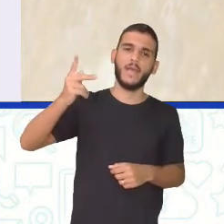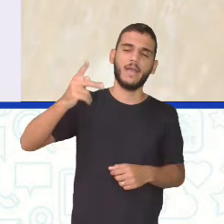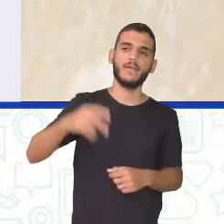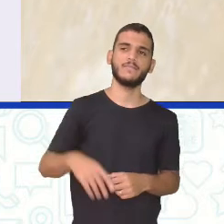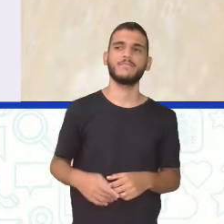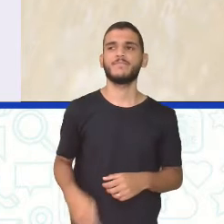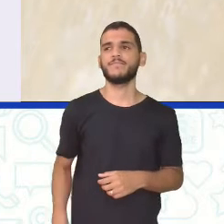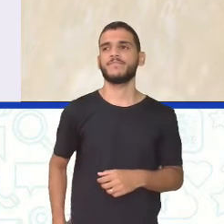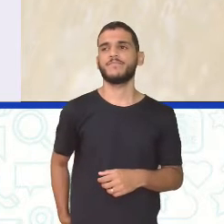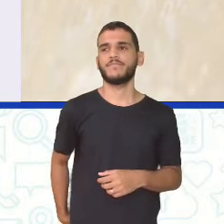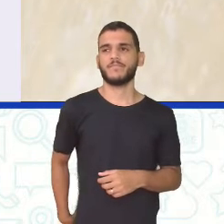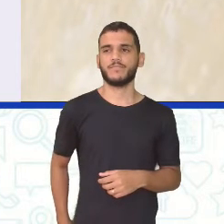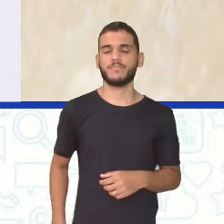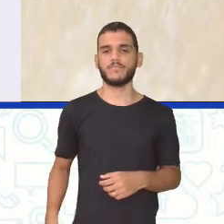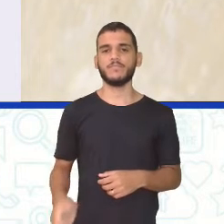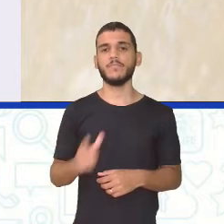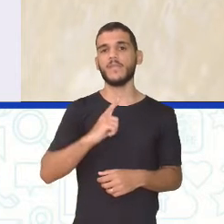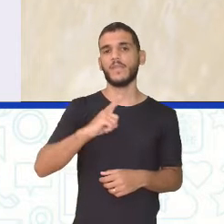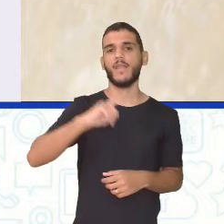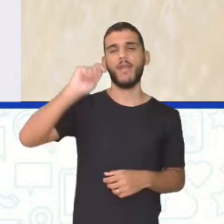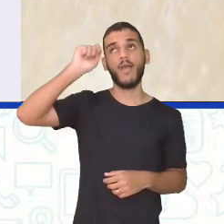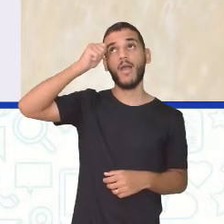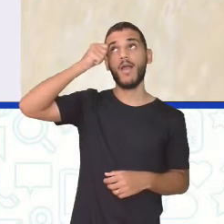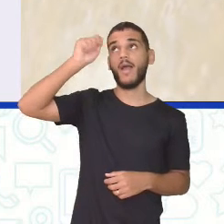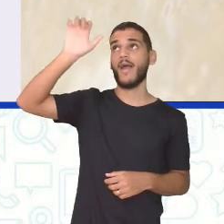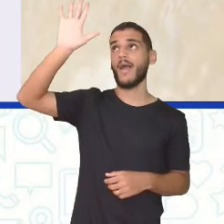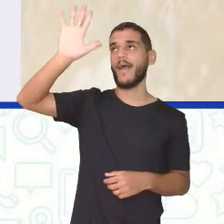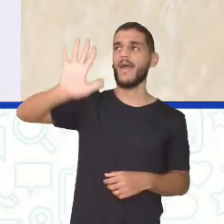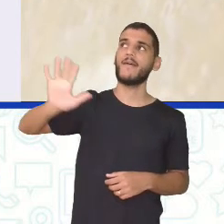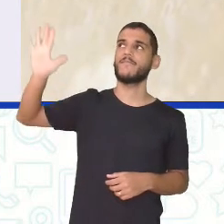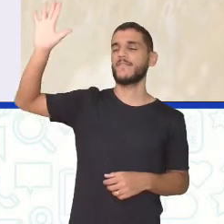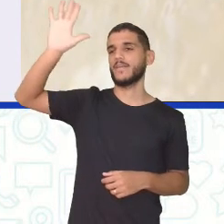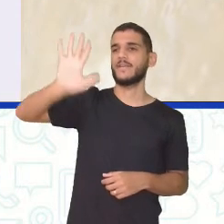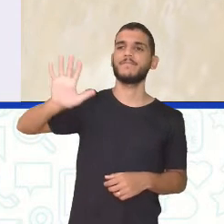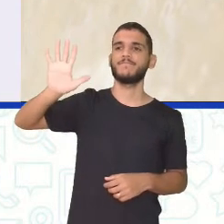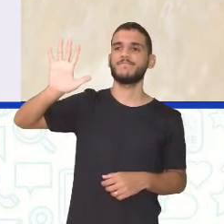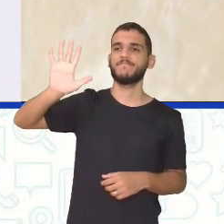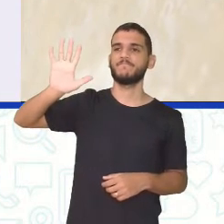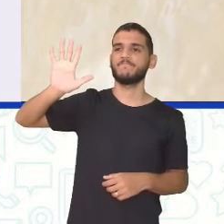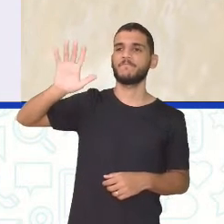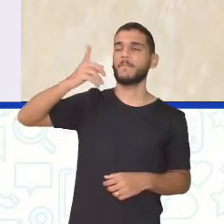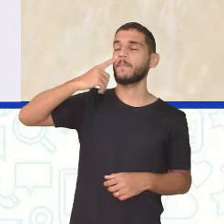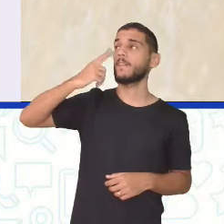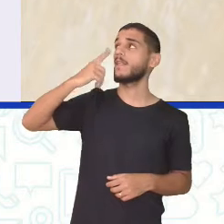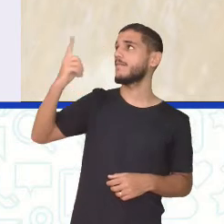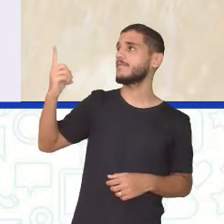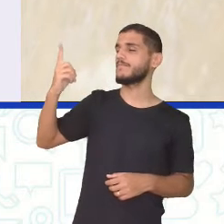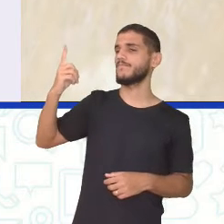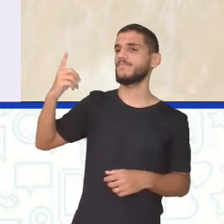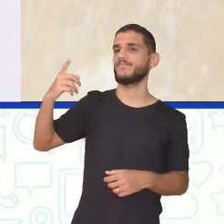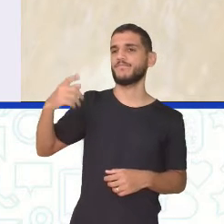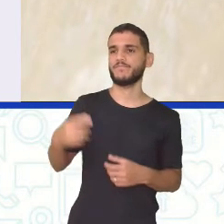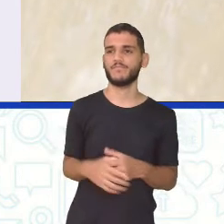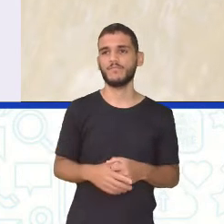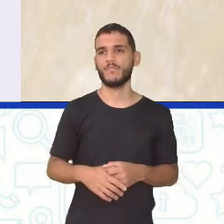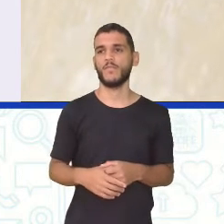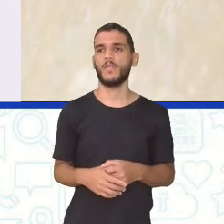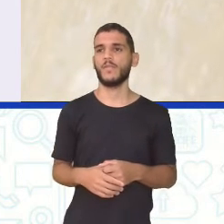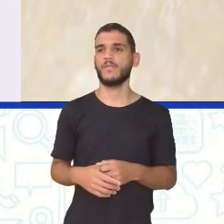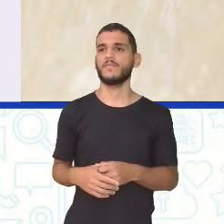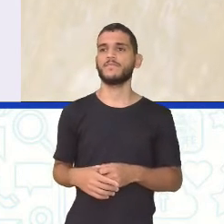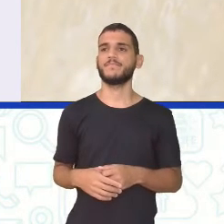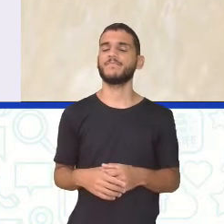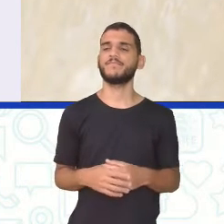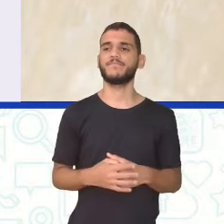Quem não sabe onde é que está o continente asiático, africano é o continente que está aí, né, ao lado do Brasil, no centro da